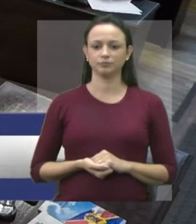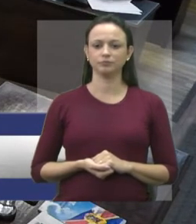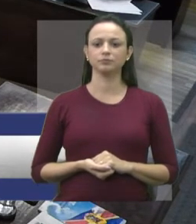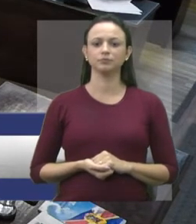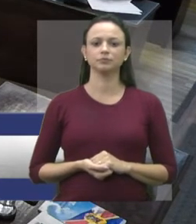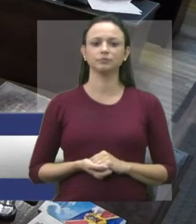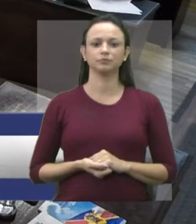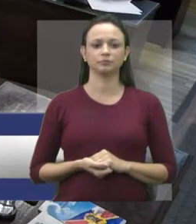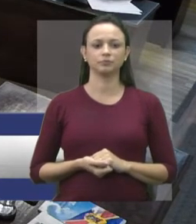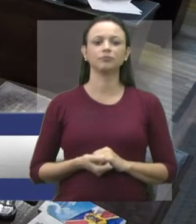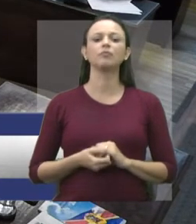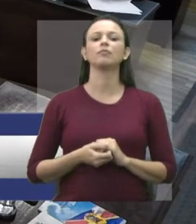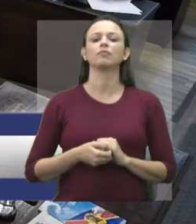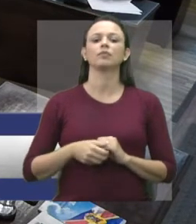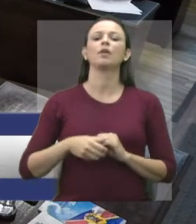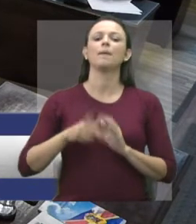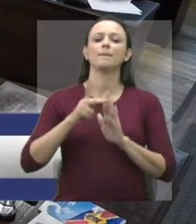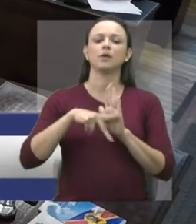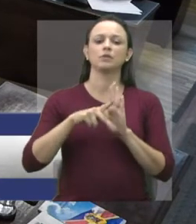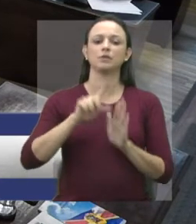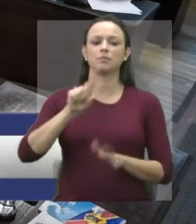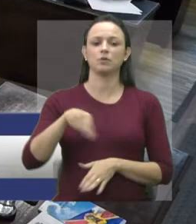Processo número